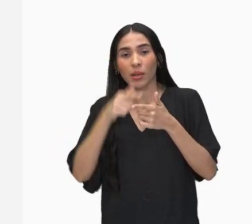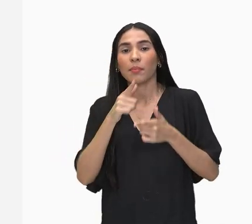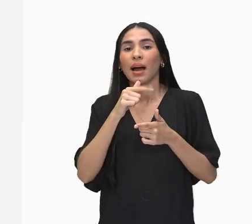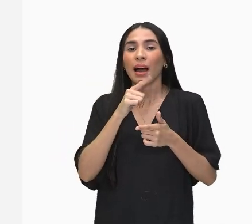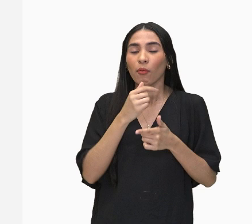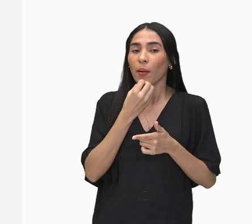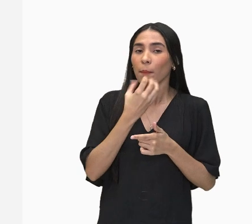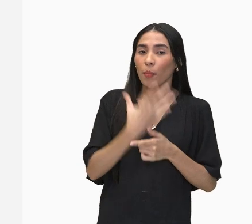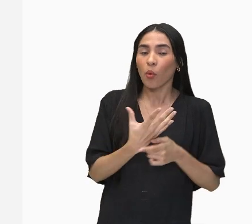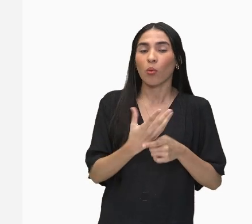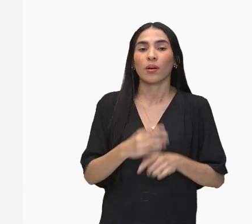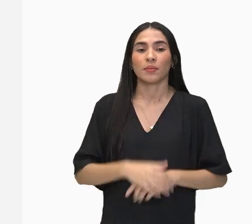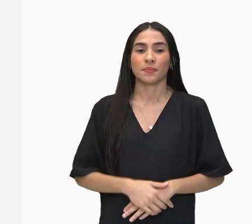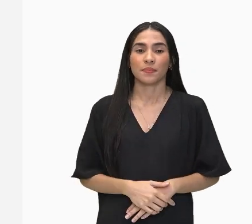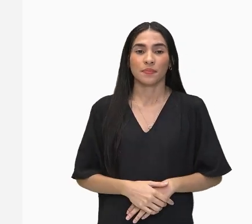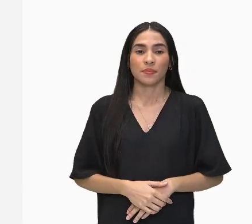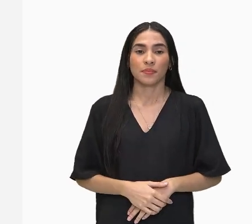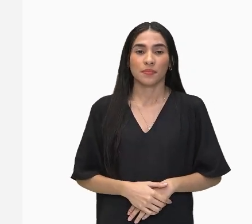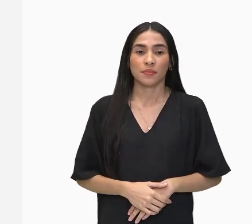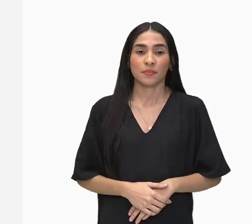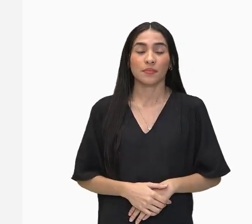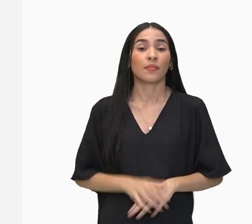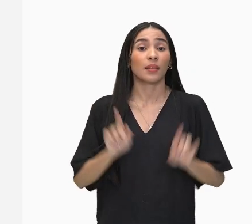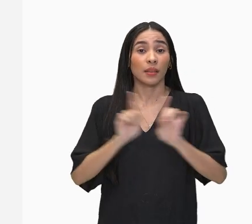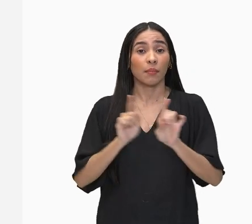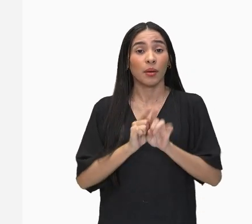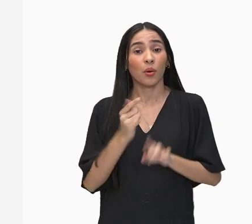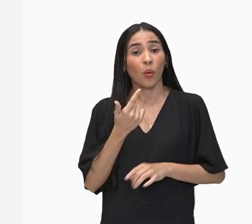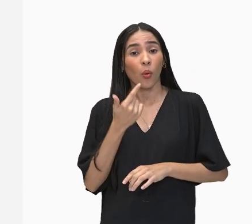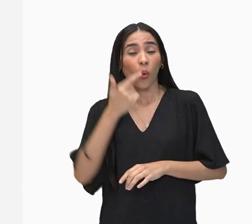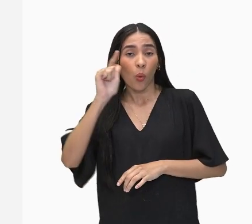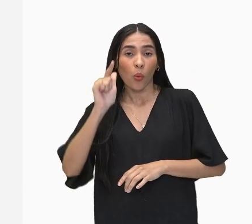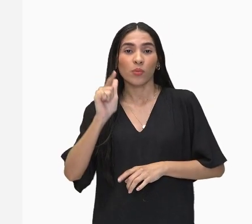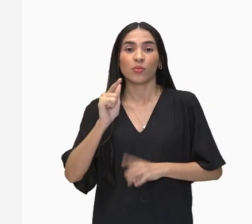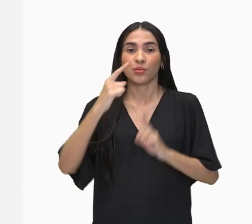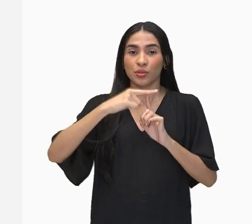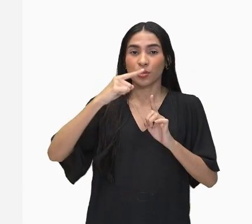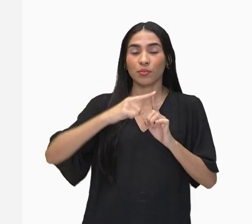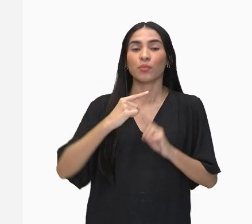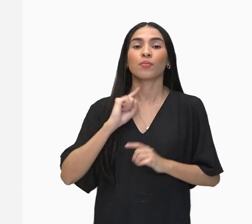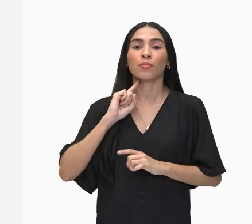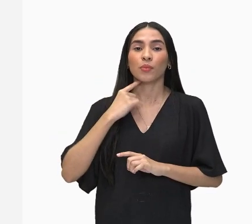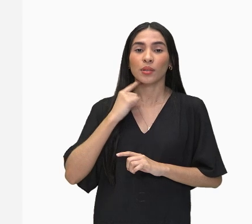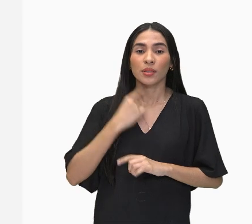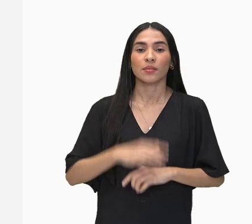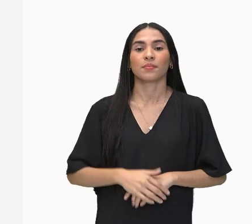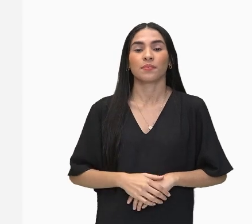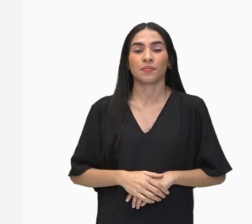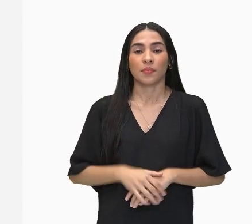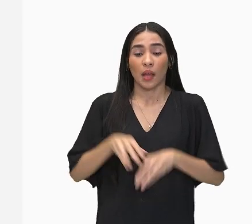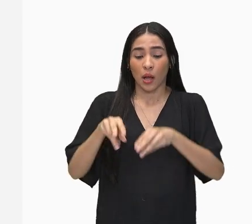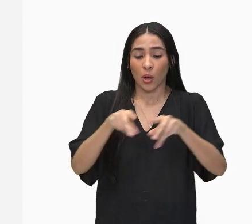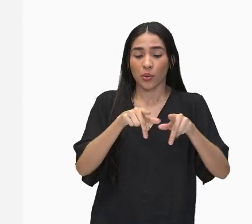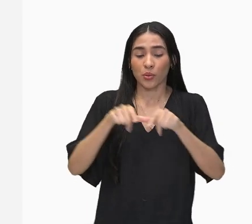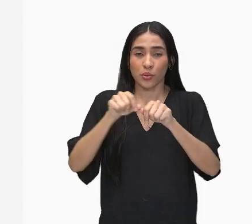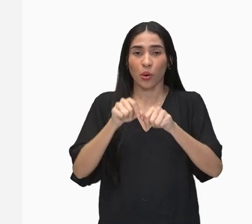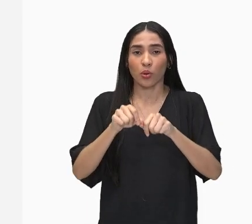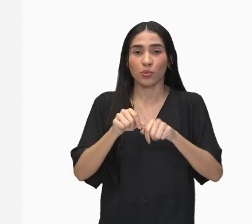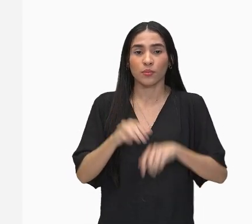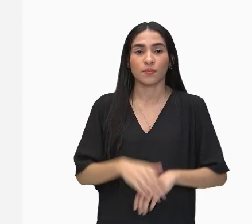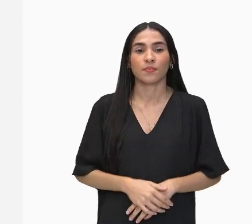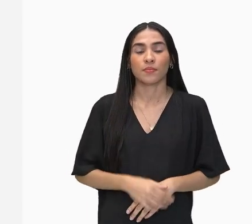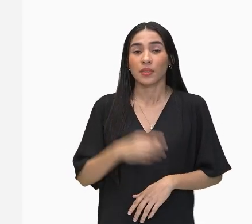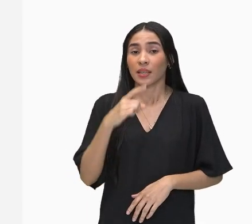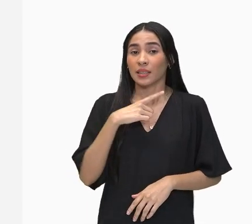de água para as populações. E aí uma outra forma de poluição, né, é a contaminação dos solos, onde nós temos